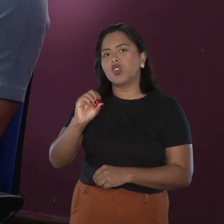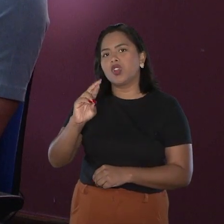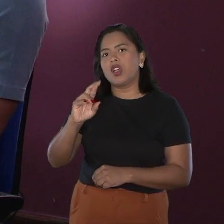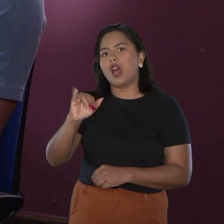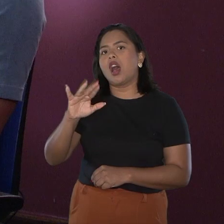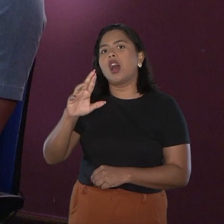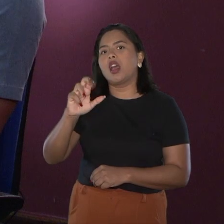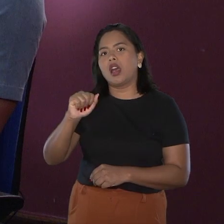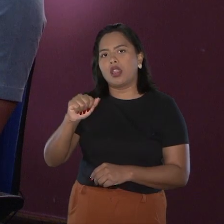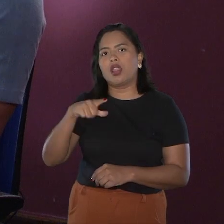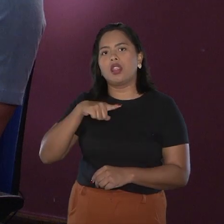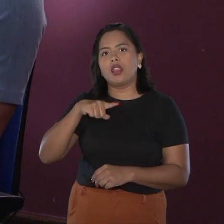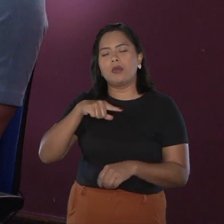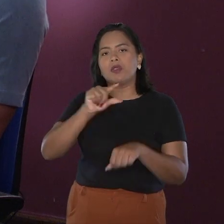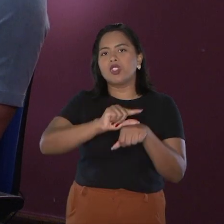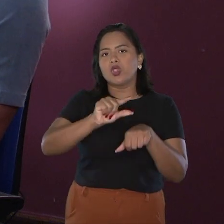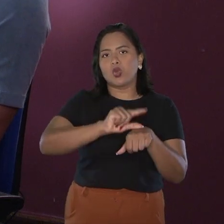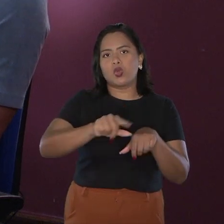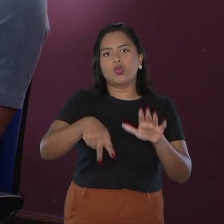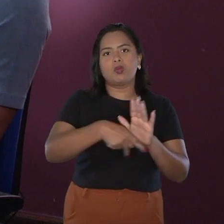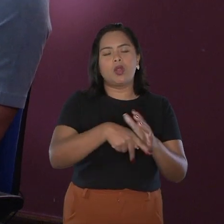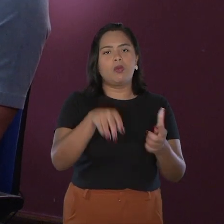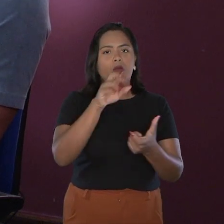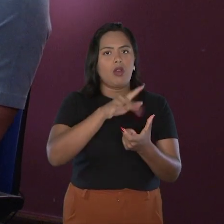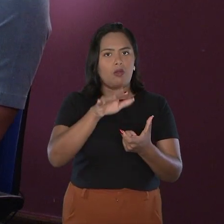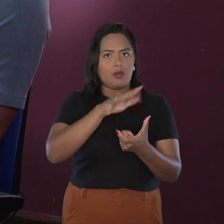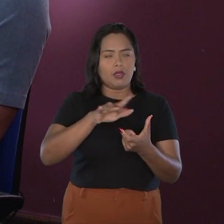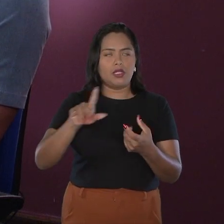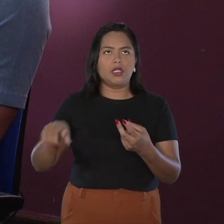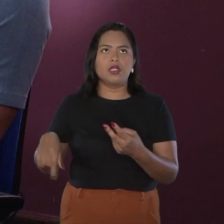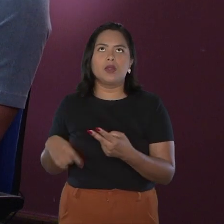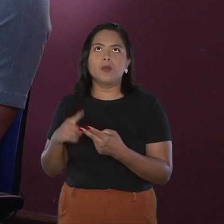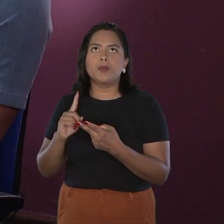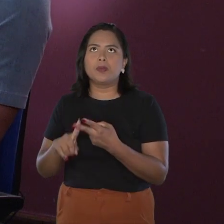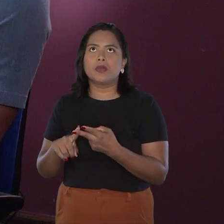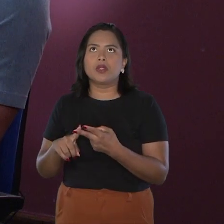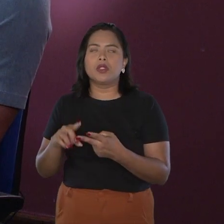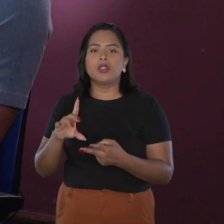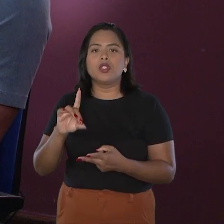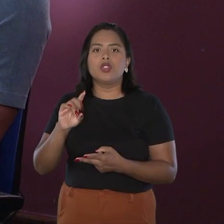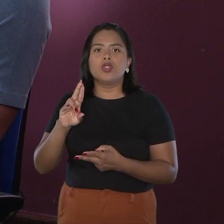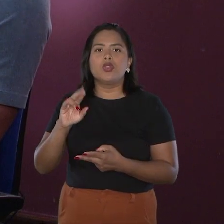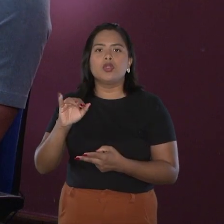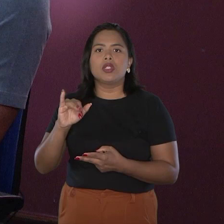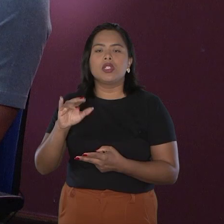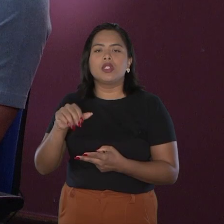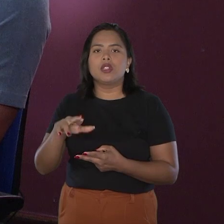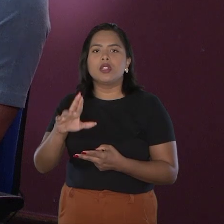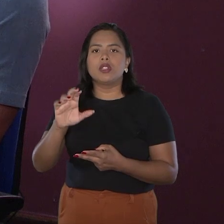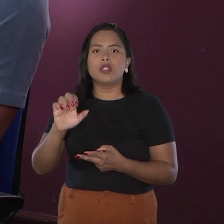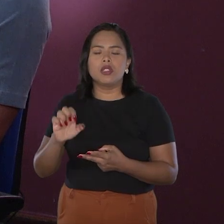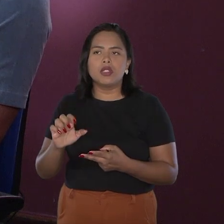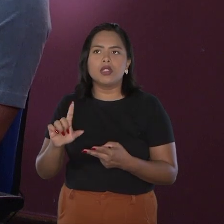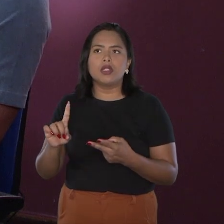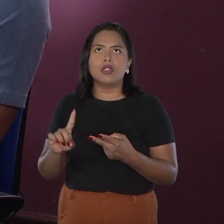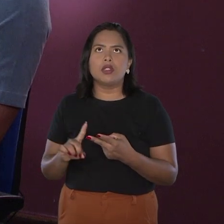minicurso específico de alfabetização temos também da Clínica da Criança que é a tuiane que vai falar